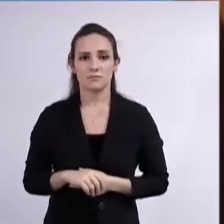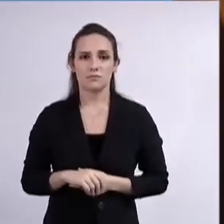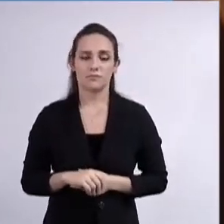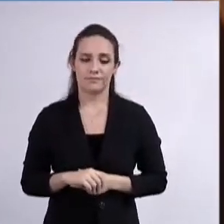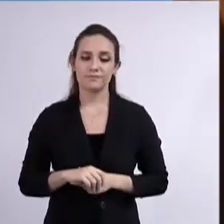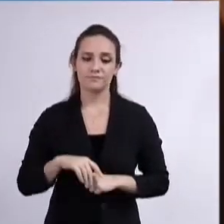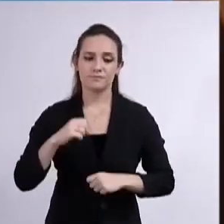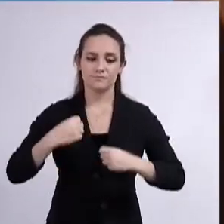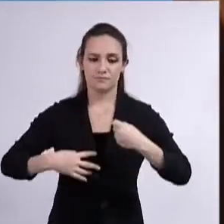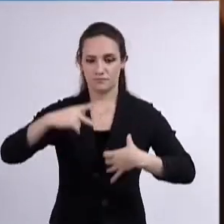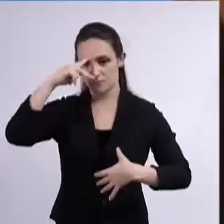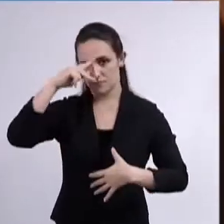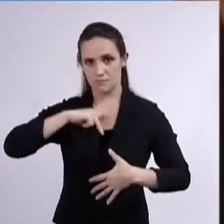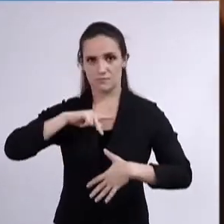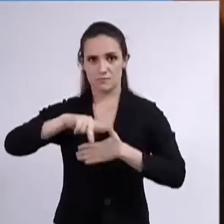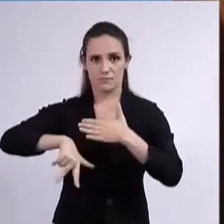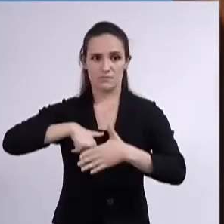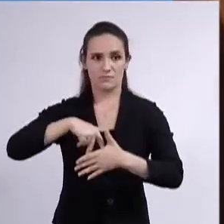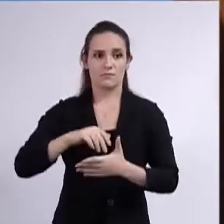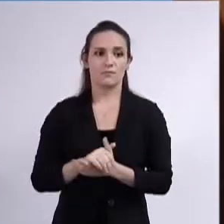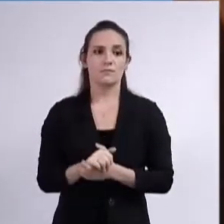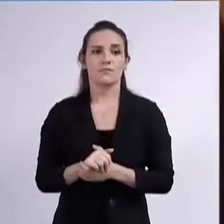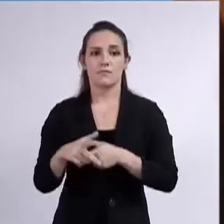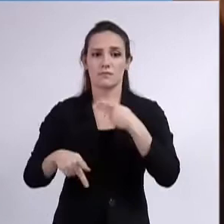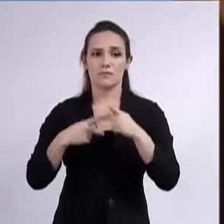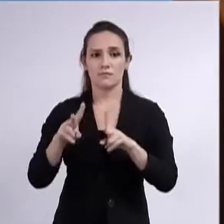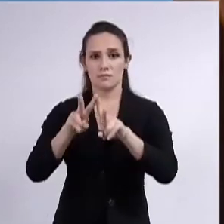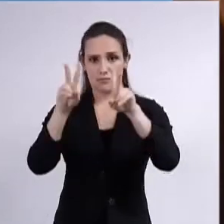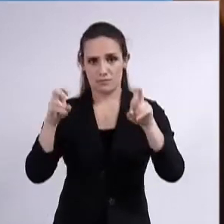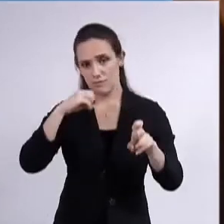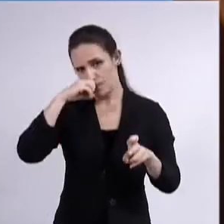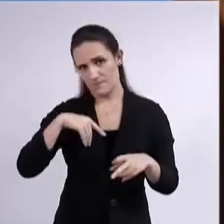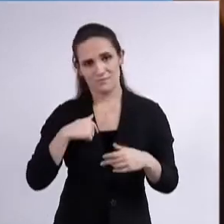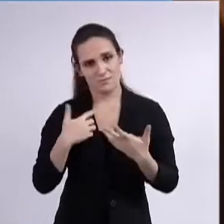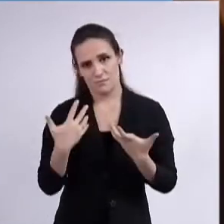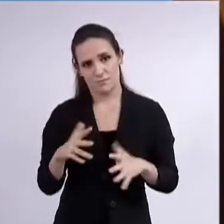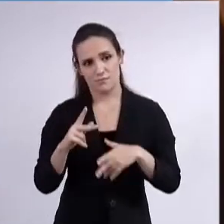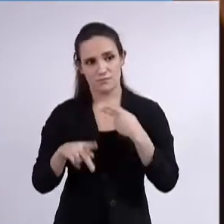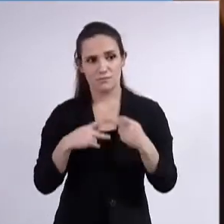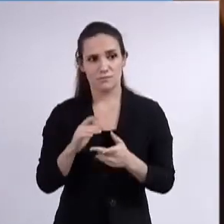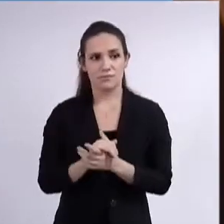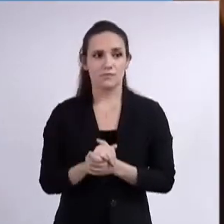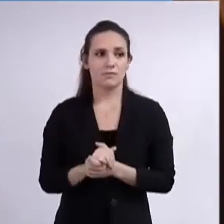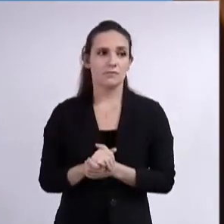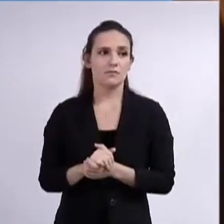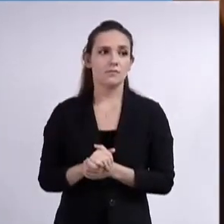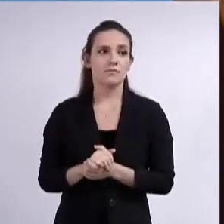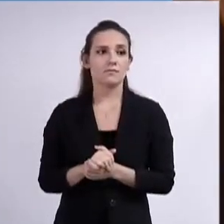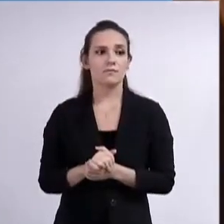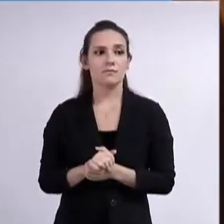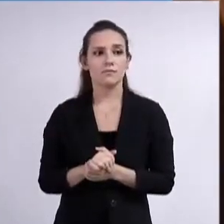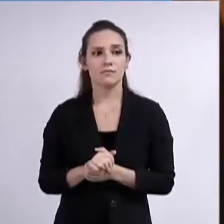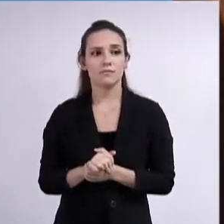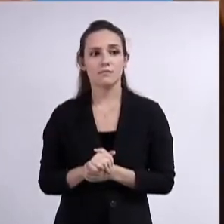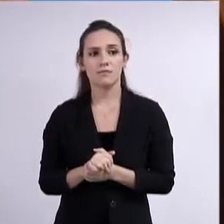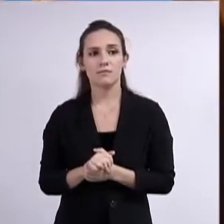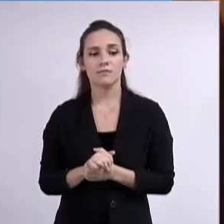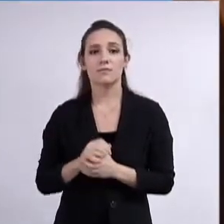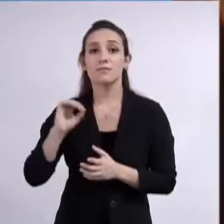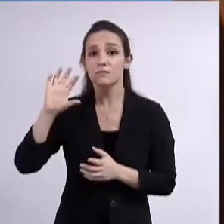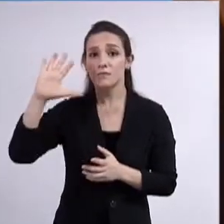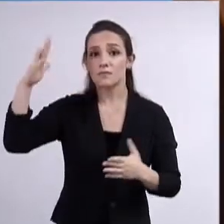explicação pessoal. E falando de violência, a gente não gostaria nunca de usar essa tribuna para falar de violência, mas